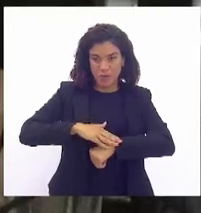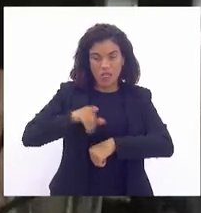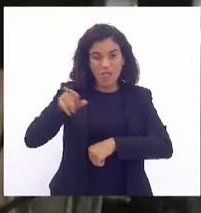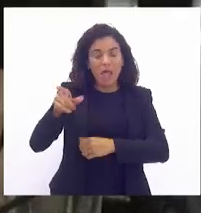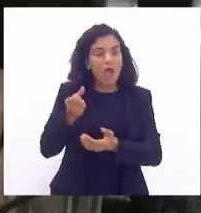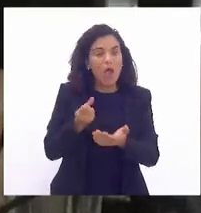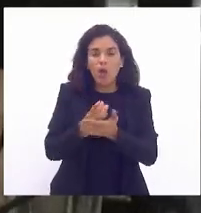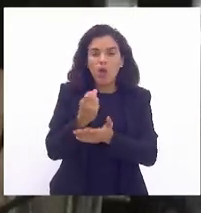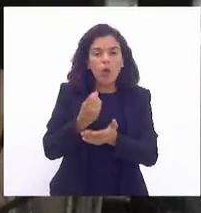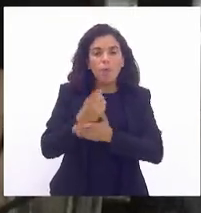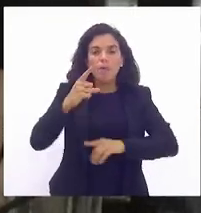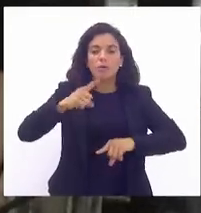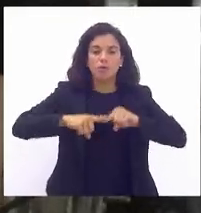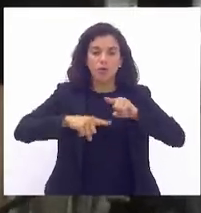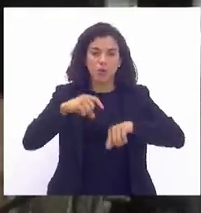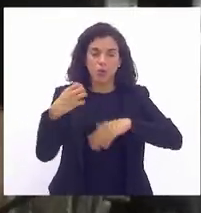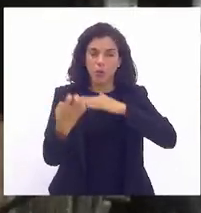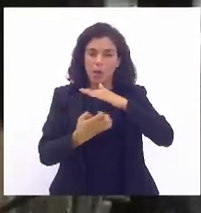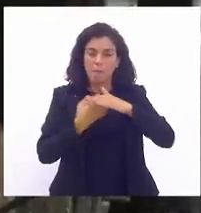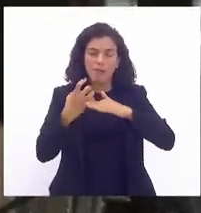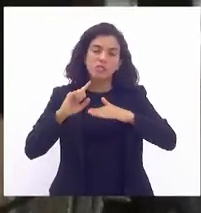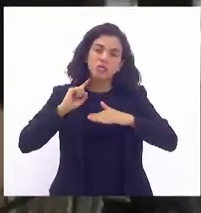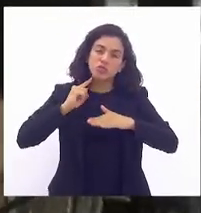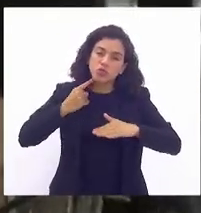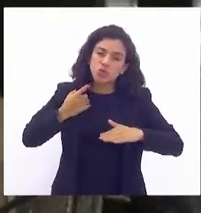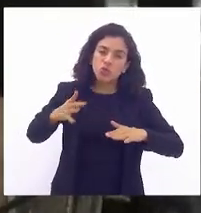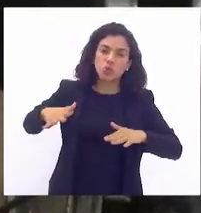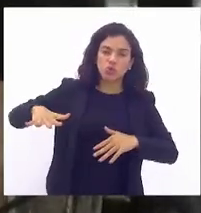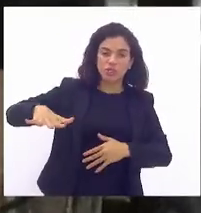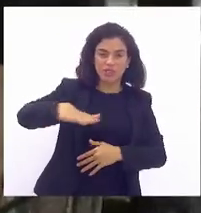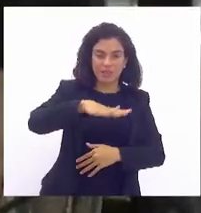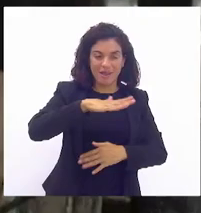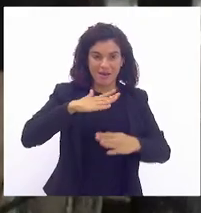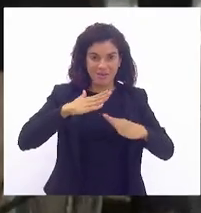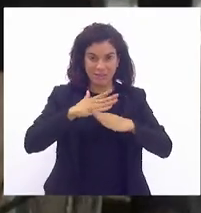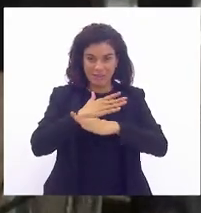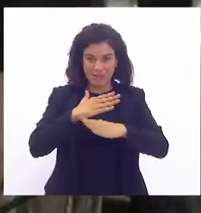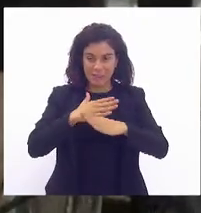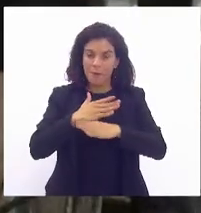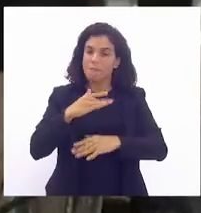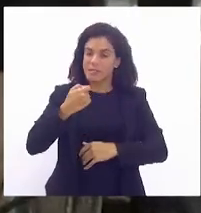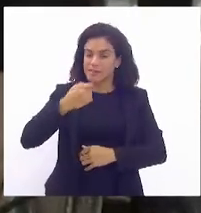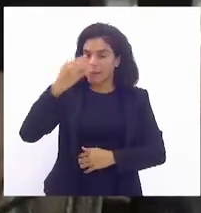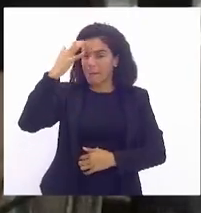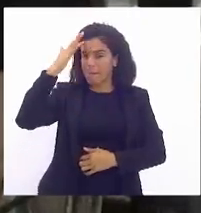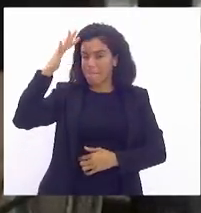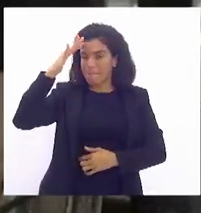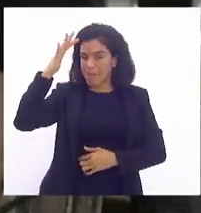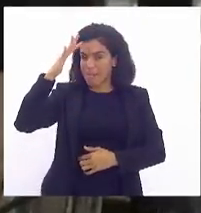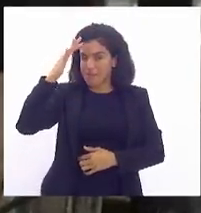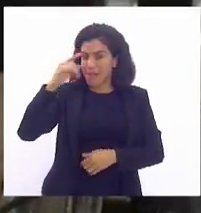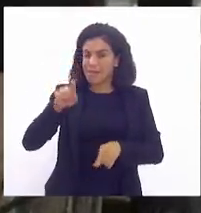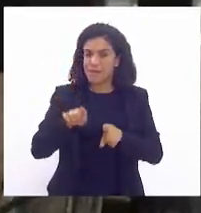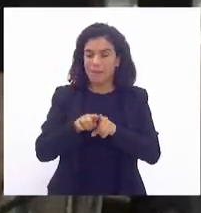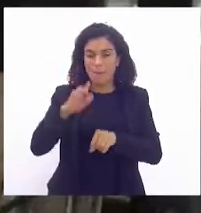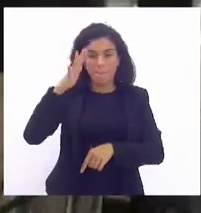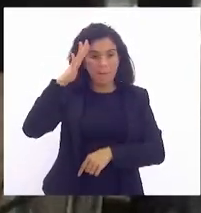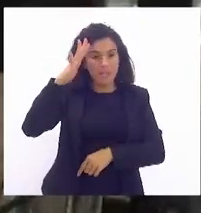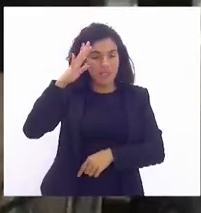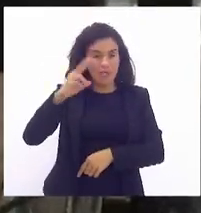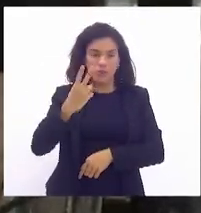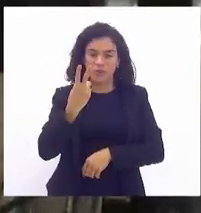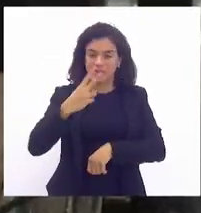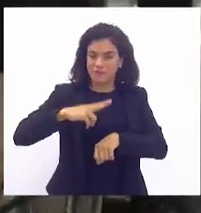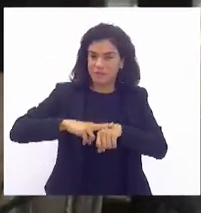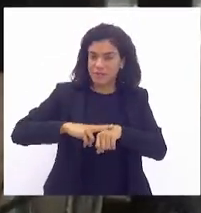comprando produtos de uma empresa poluidora, eles precisam repensar. Eles precisam repensar nisso.